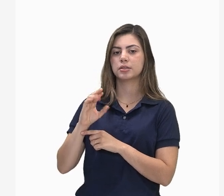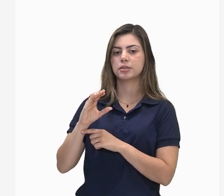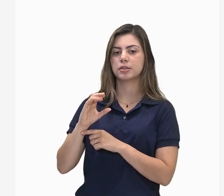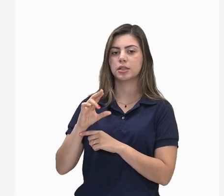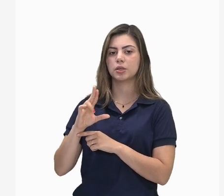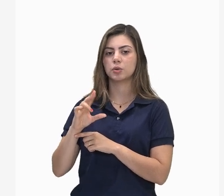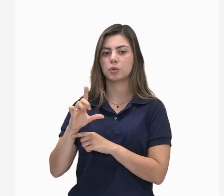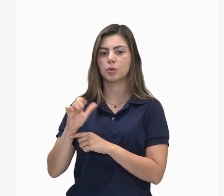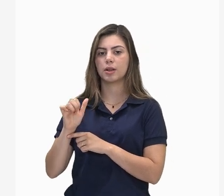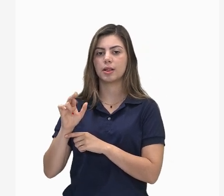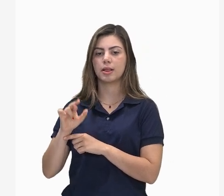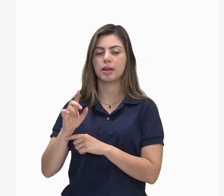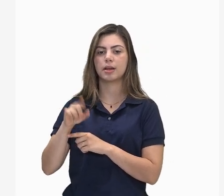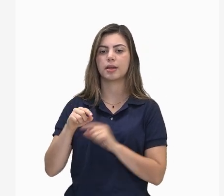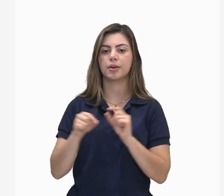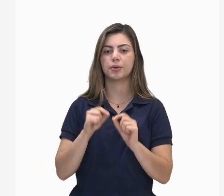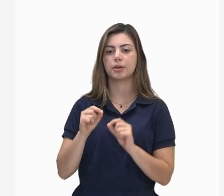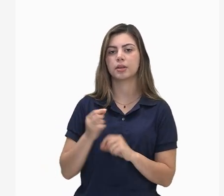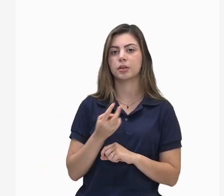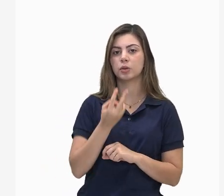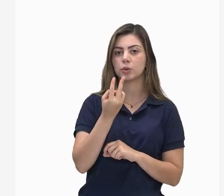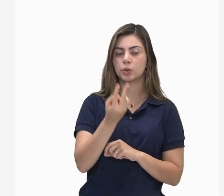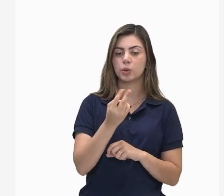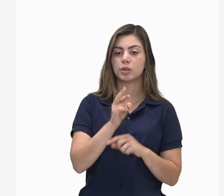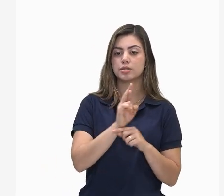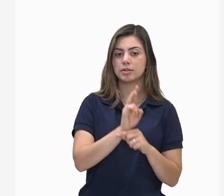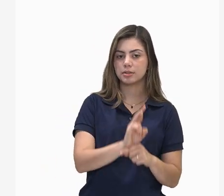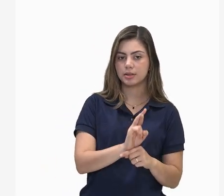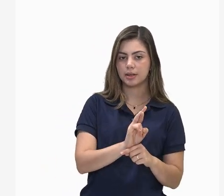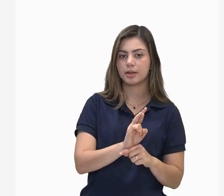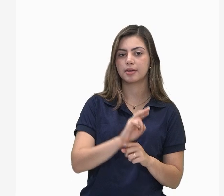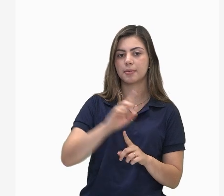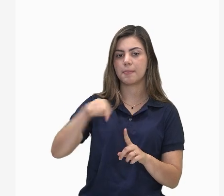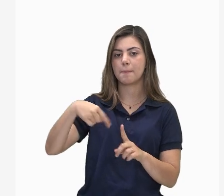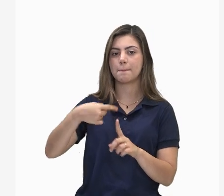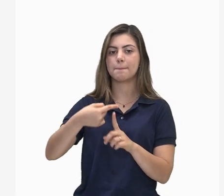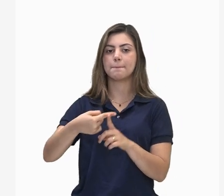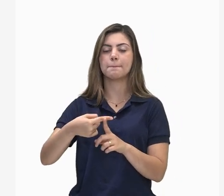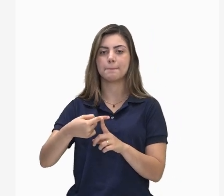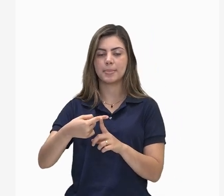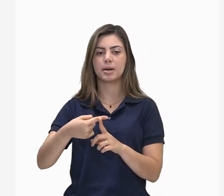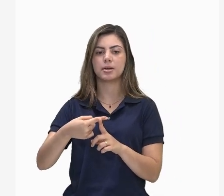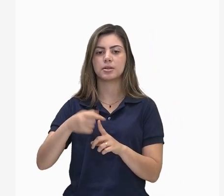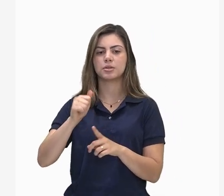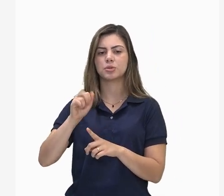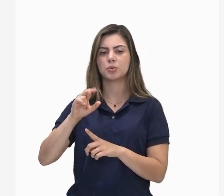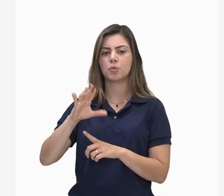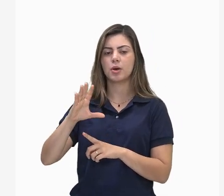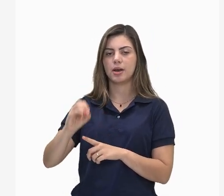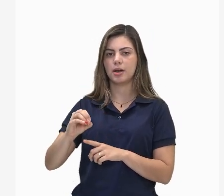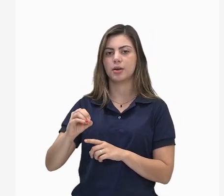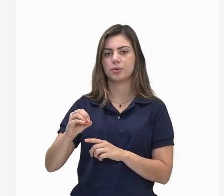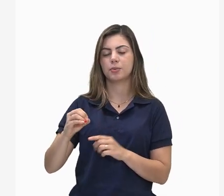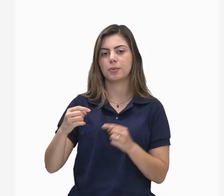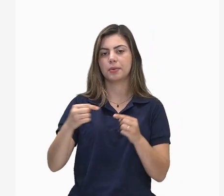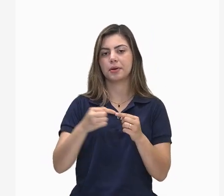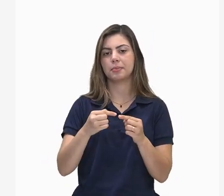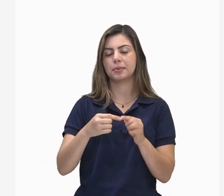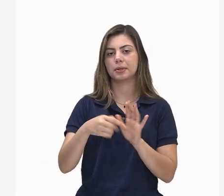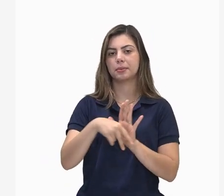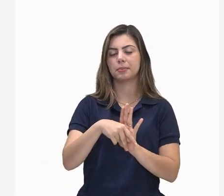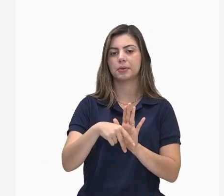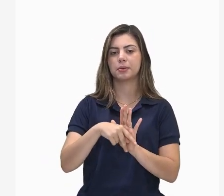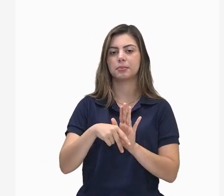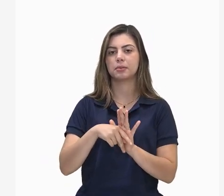região delimitada por dois raios e um arco correspondente a este, né, a